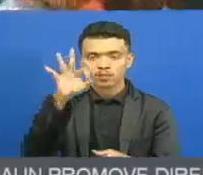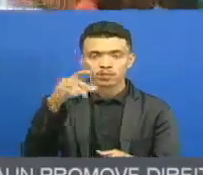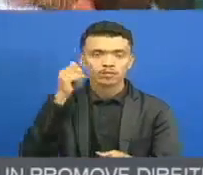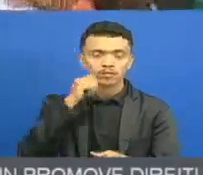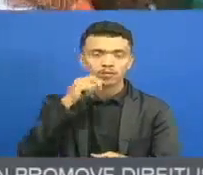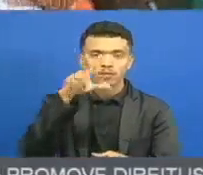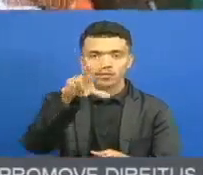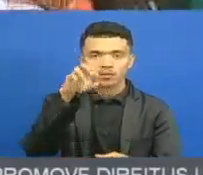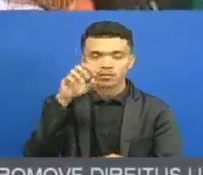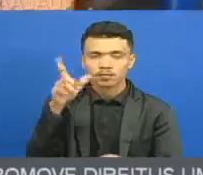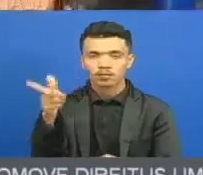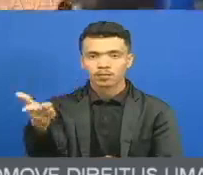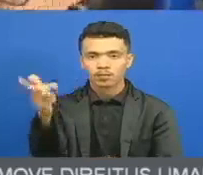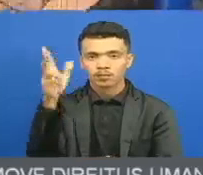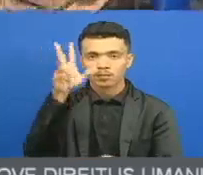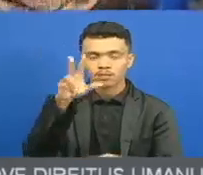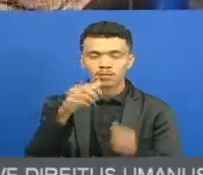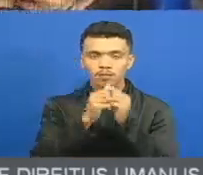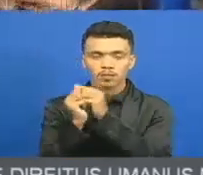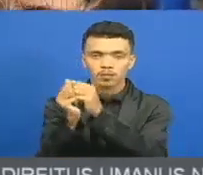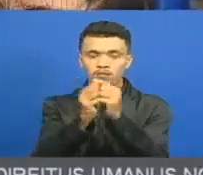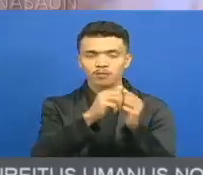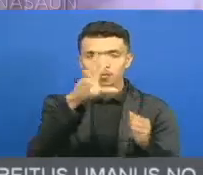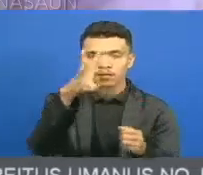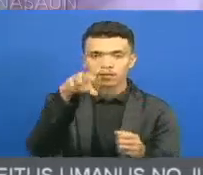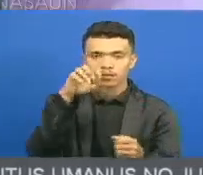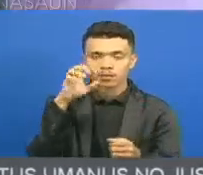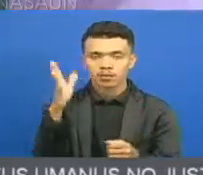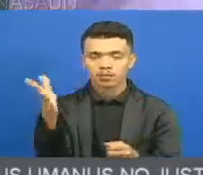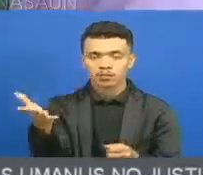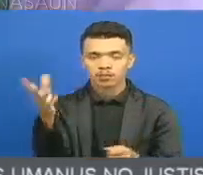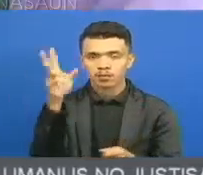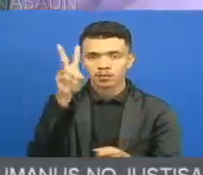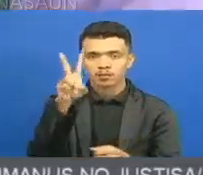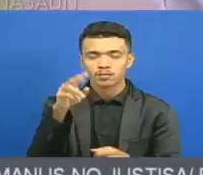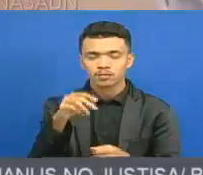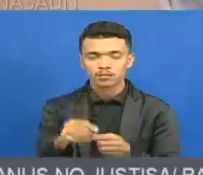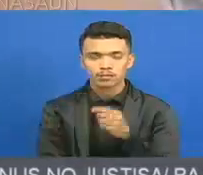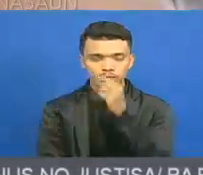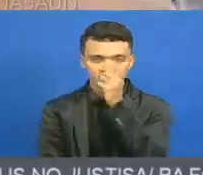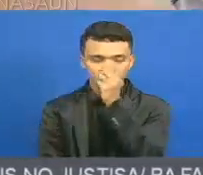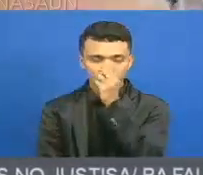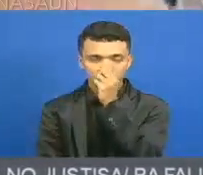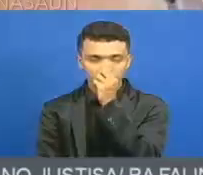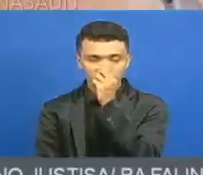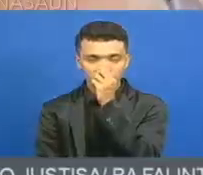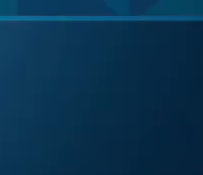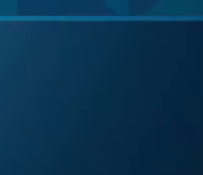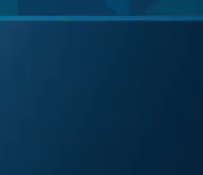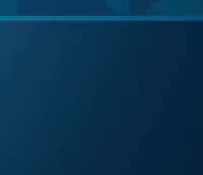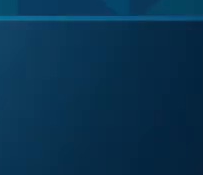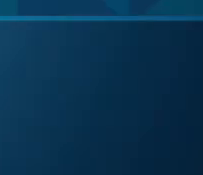atustolu ruanulu resintolu, hamuduk atusnen limanulu resinrua. Usi Vikeke, Paulino Pinto,